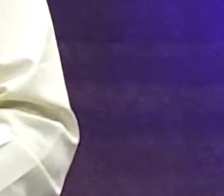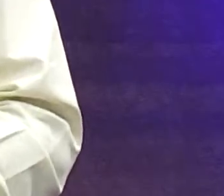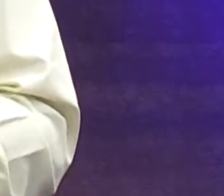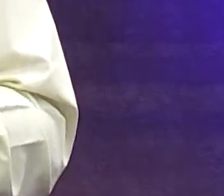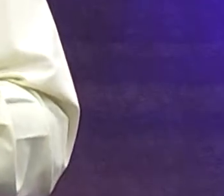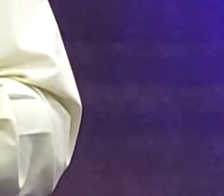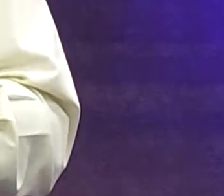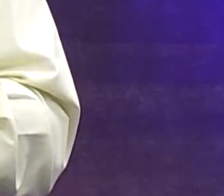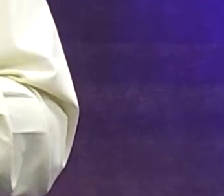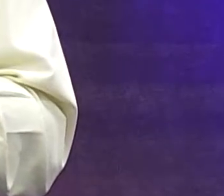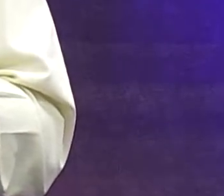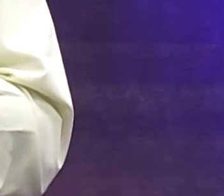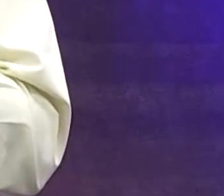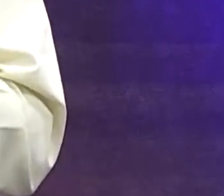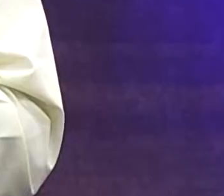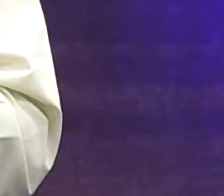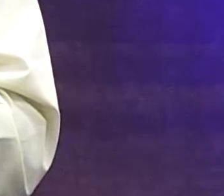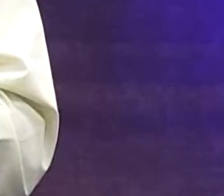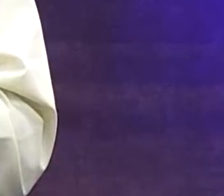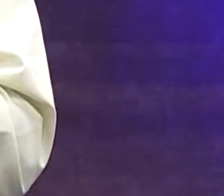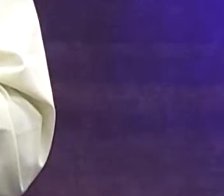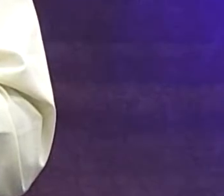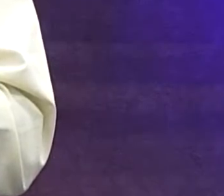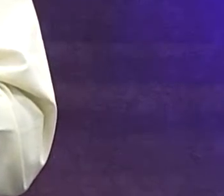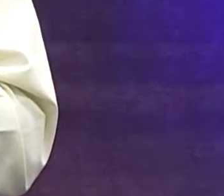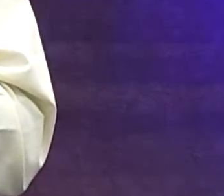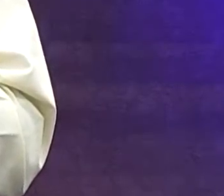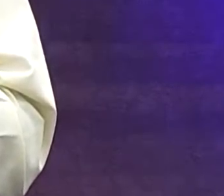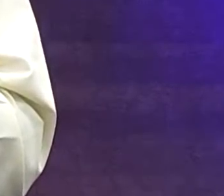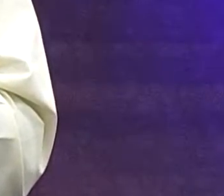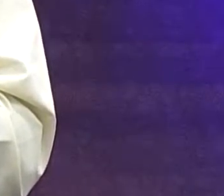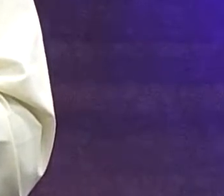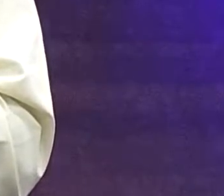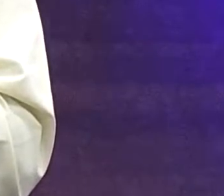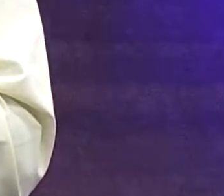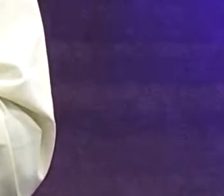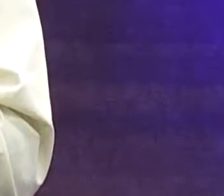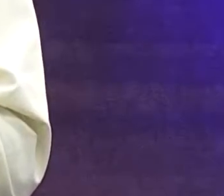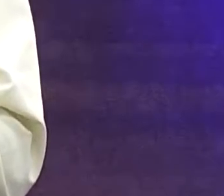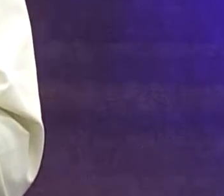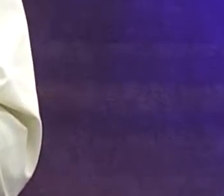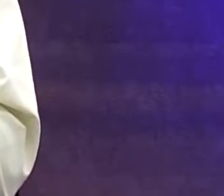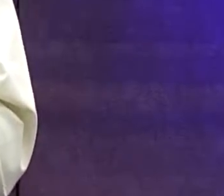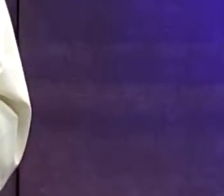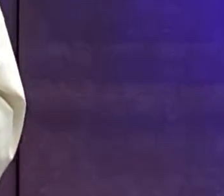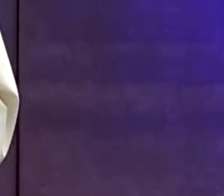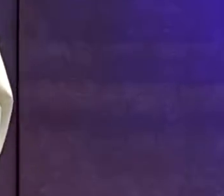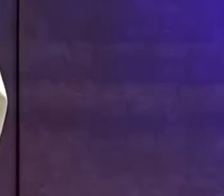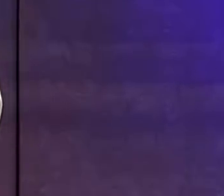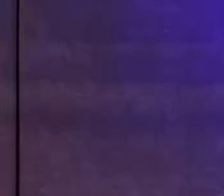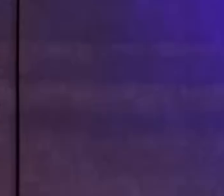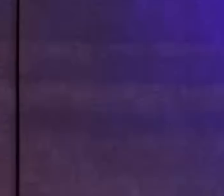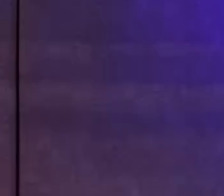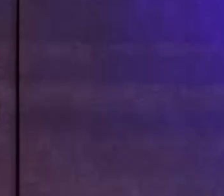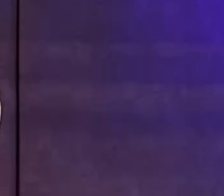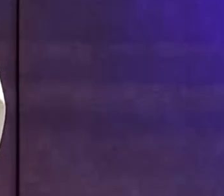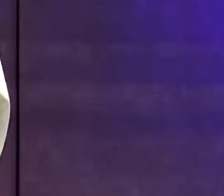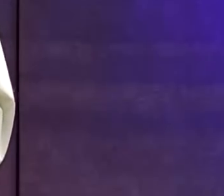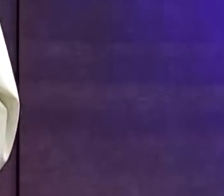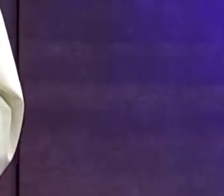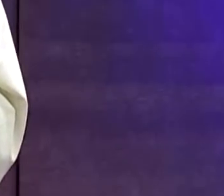Nós estamos no livro de primeira carta de Paulo aos Coríntios. E